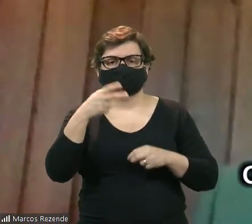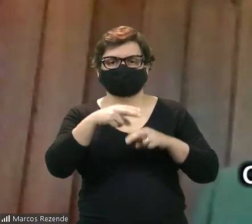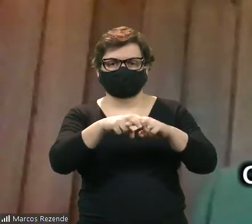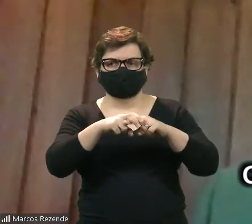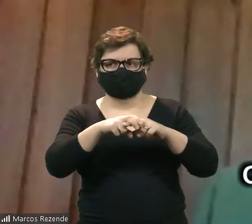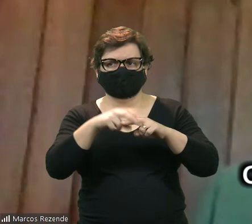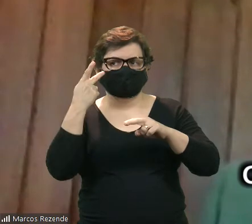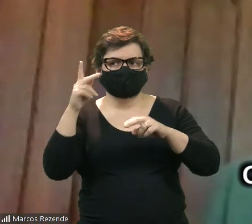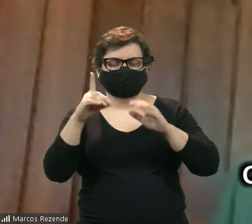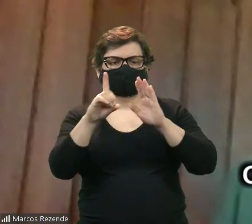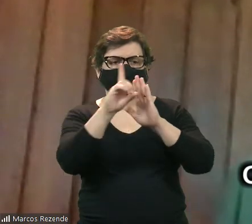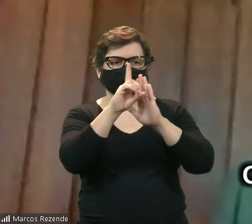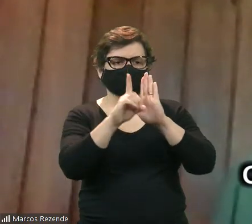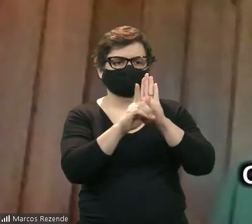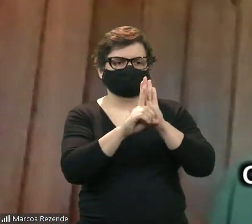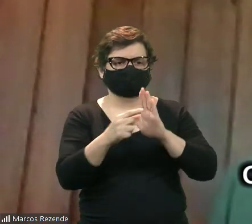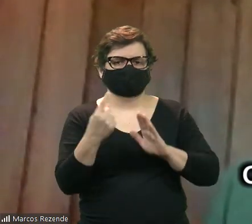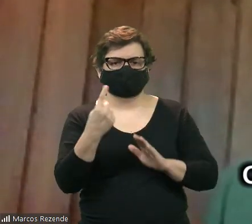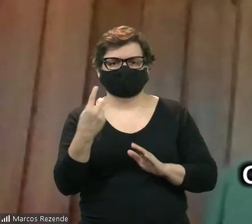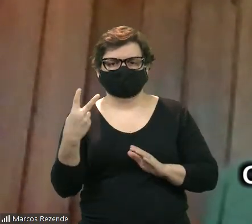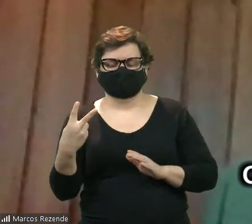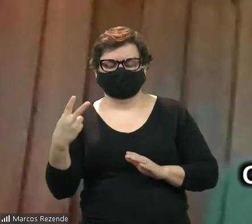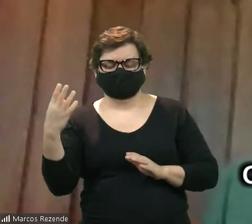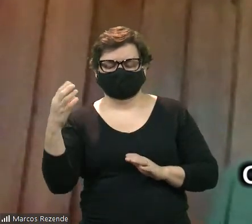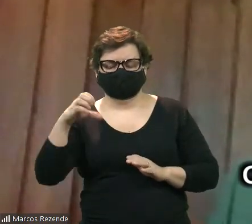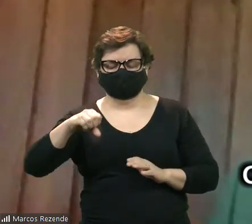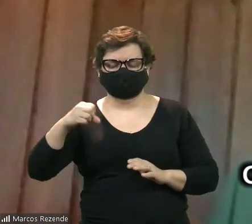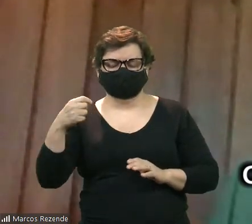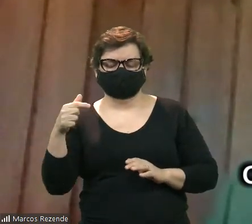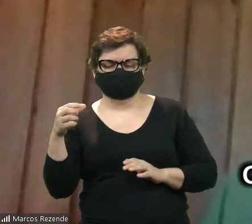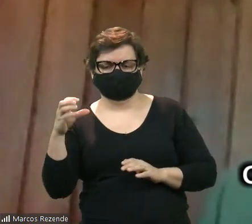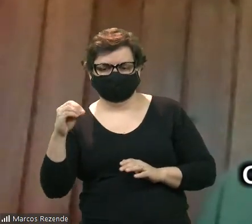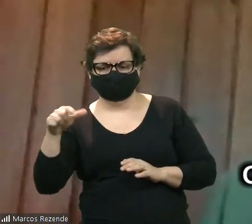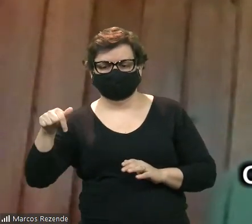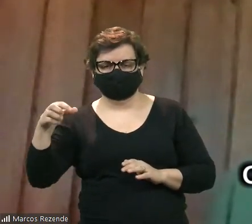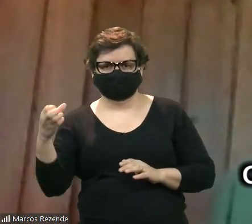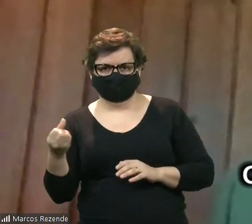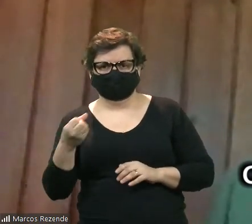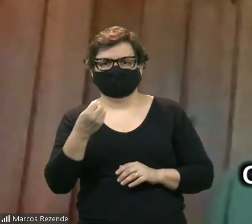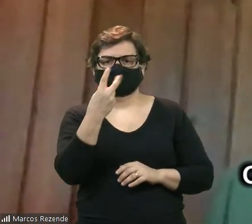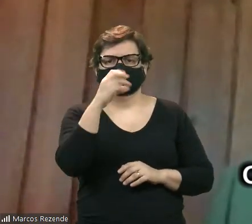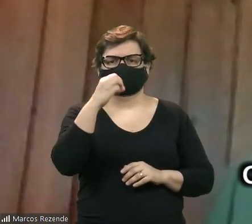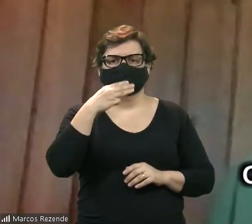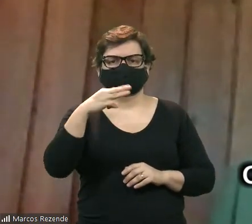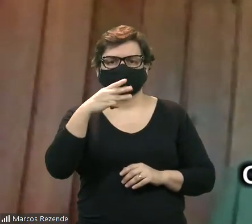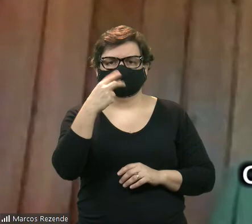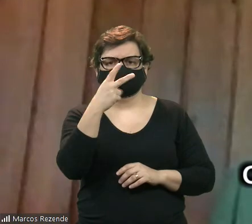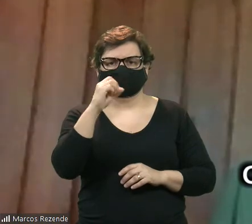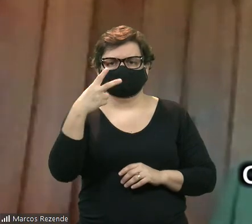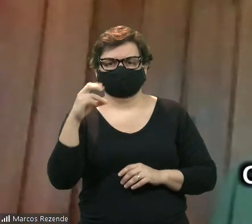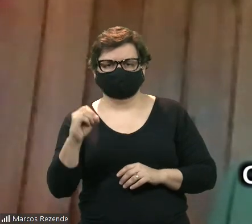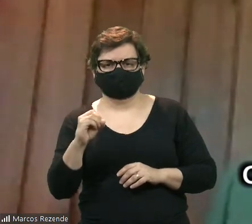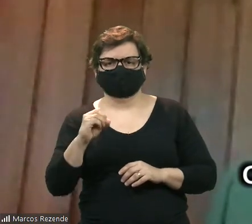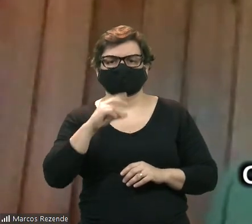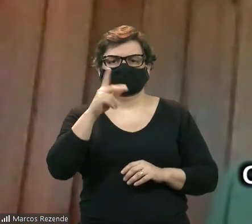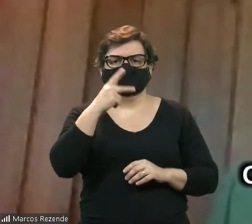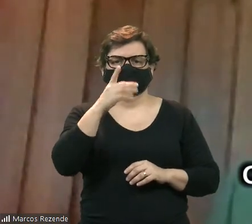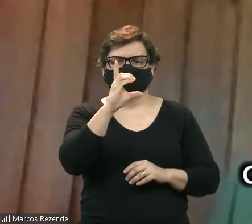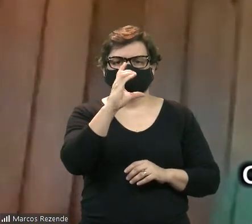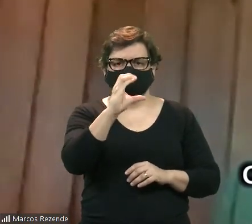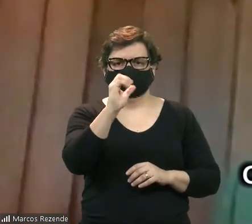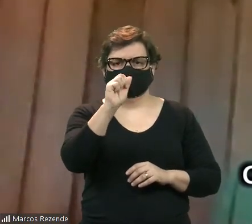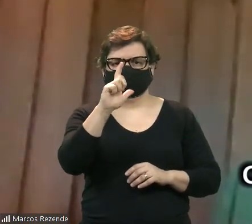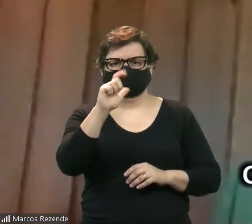do decreto 12.976, de 20 de março de 2020, estado de calamidade